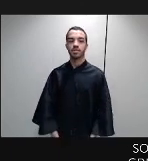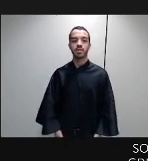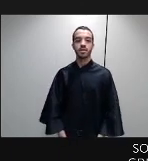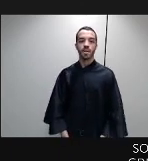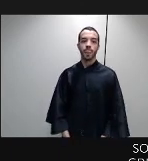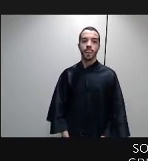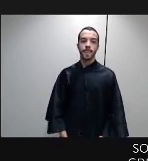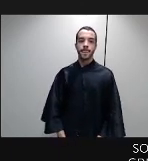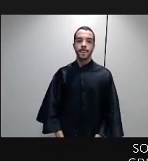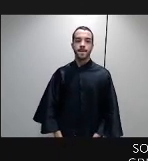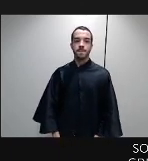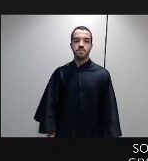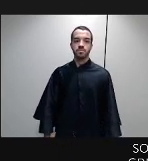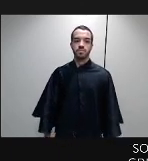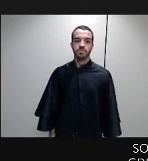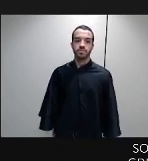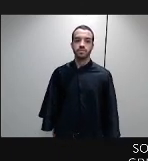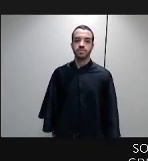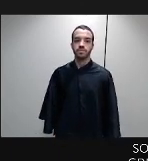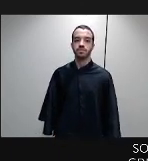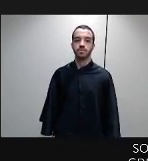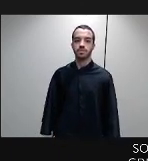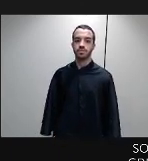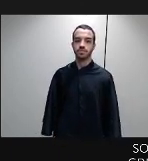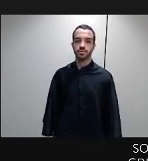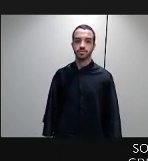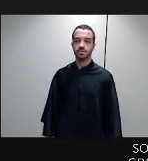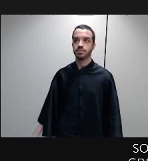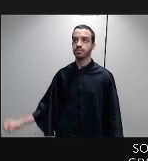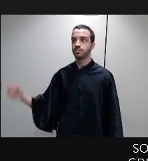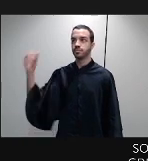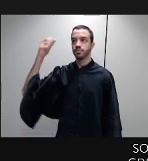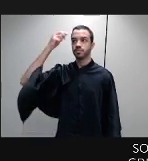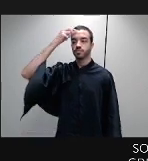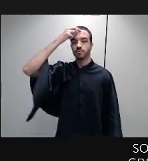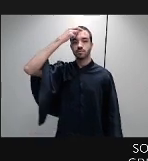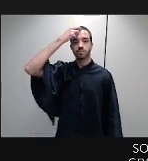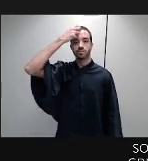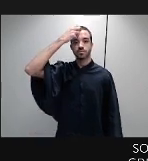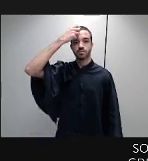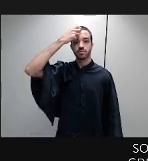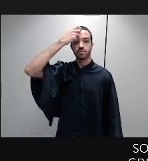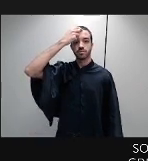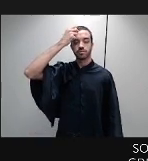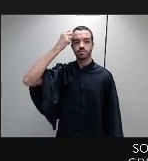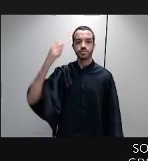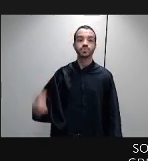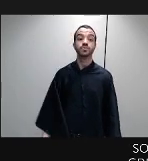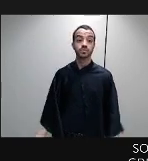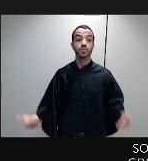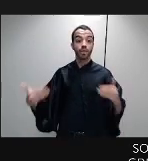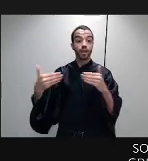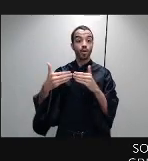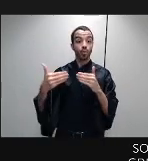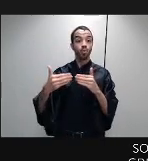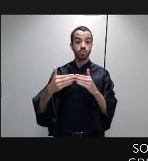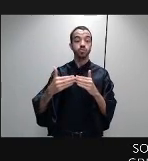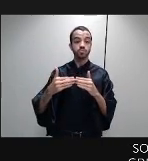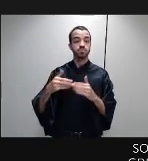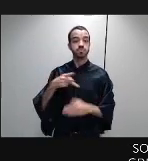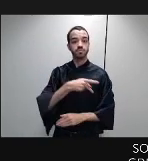E aí E aí eu estou de acordo seu presidente